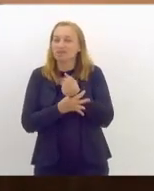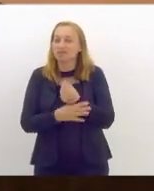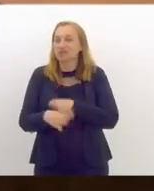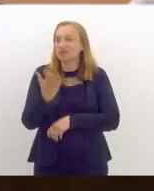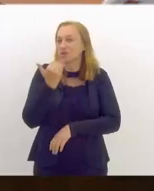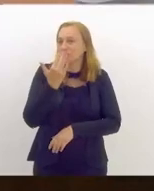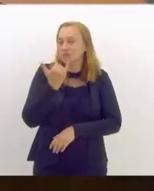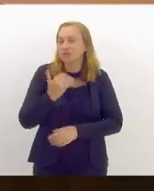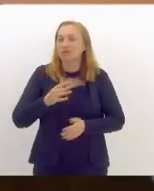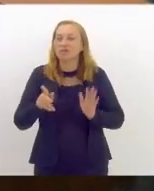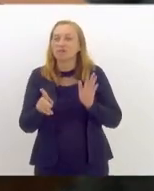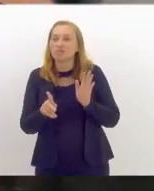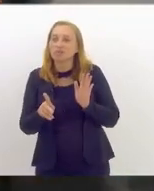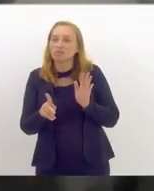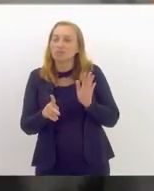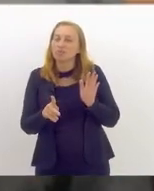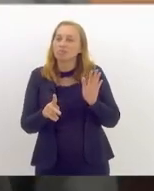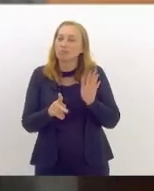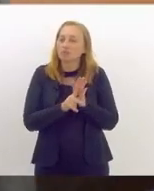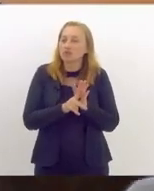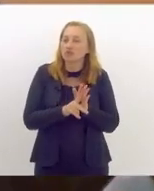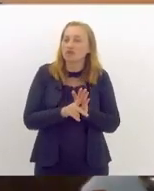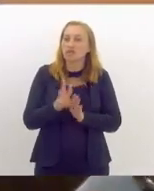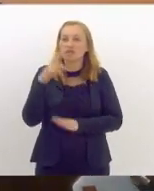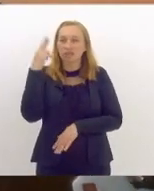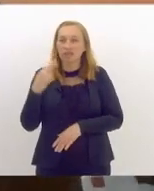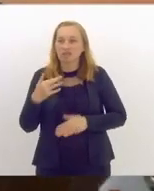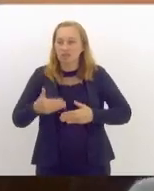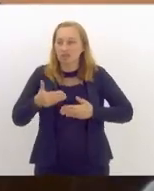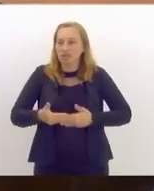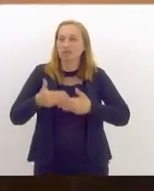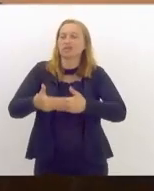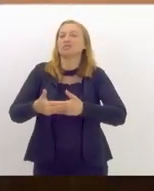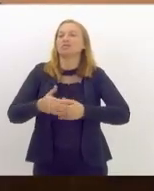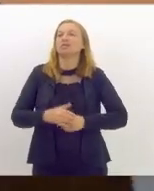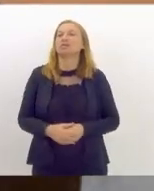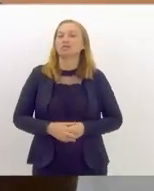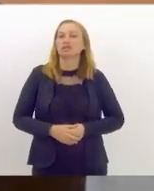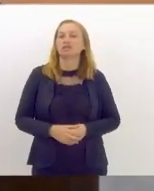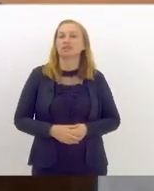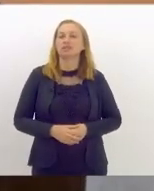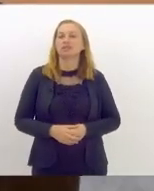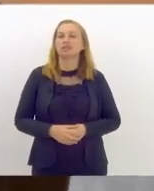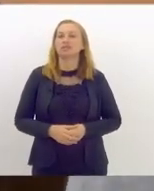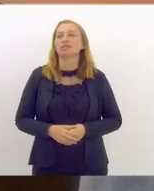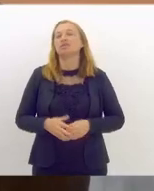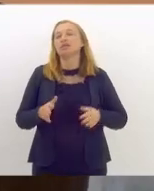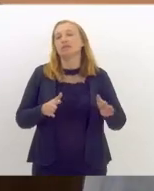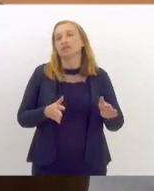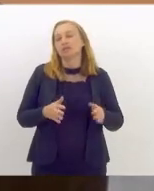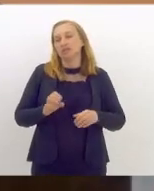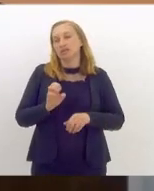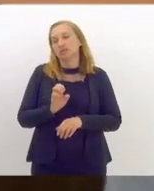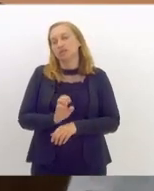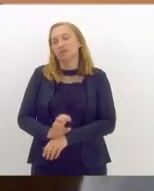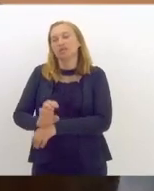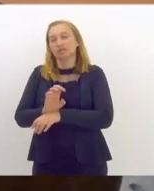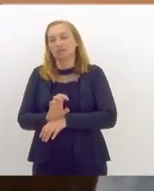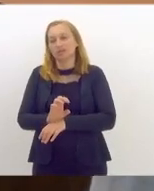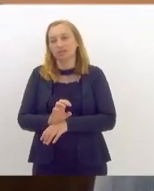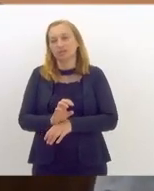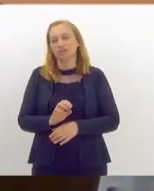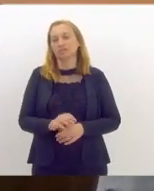o projeto de Renata busca avançar no prazo de vigência deste programa Estadual que busca aplacar